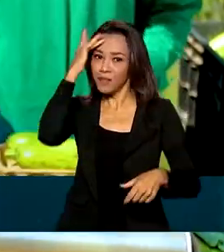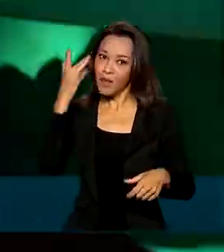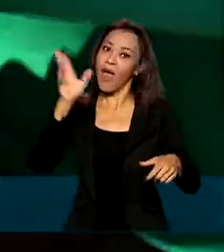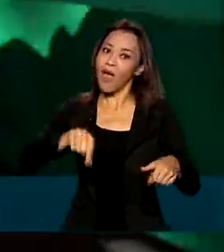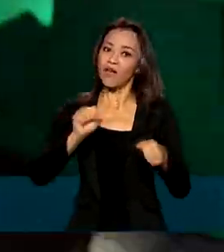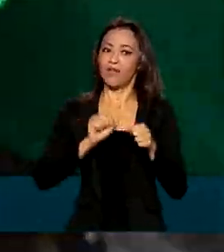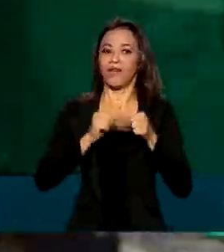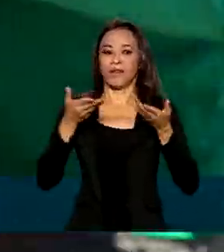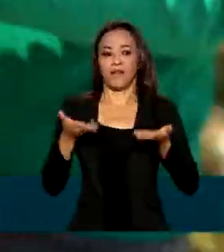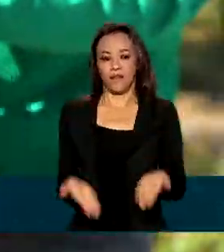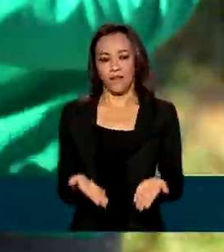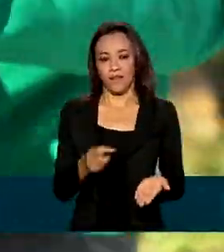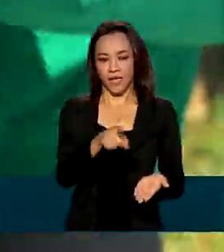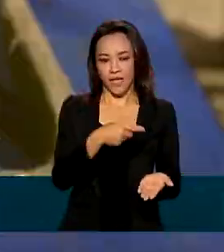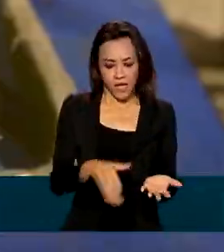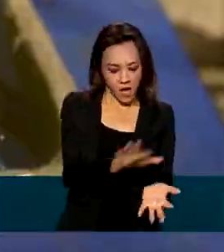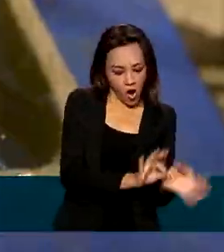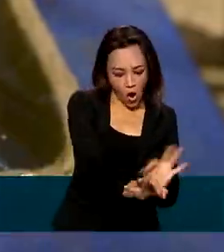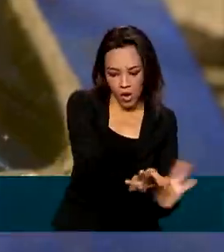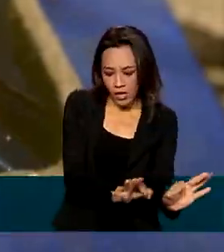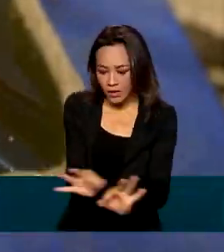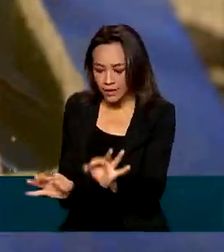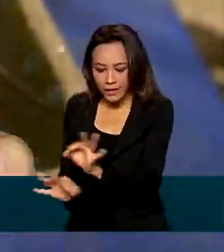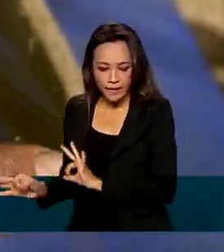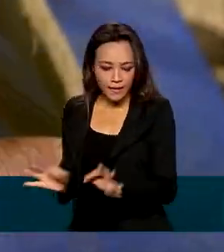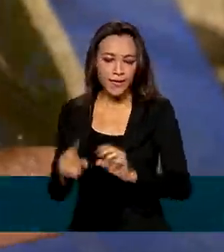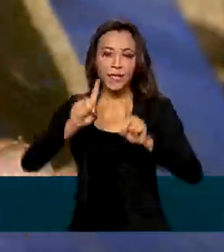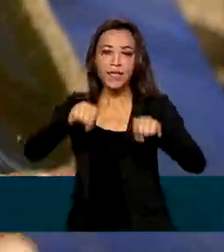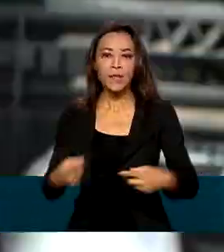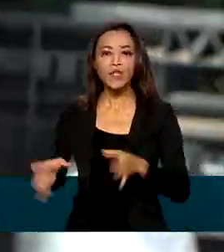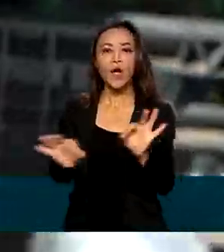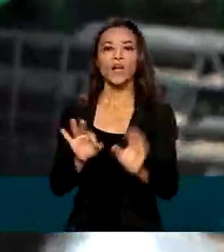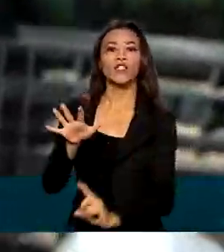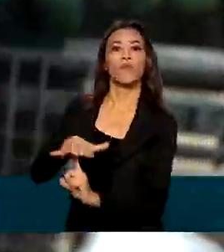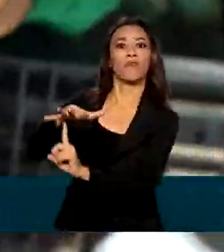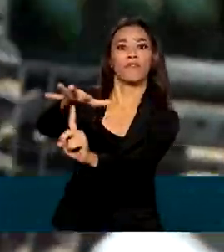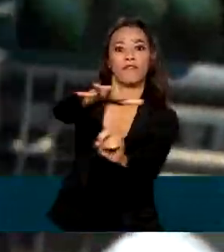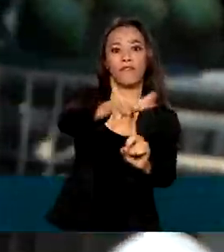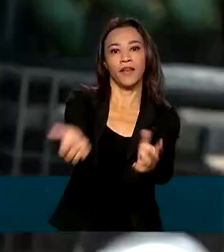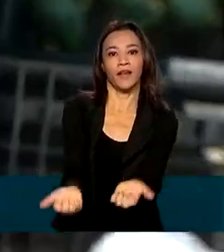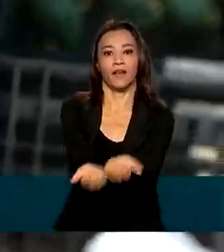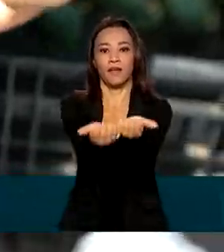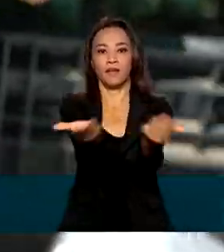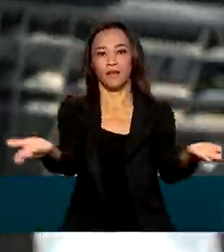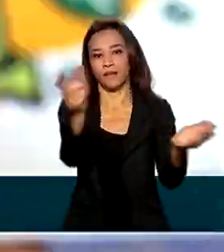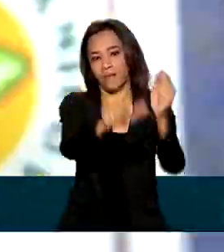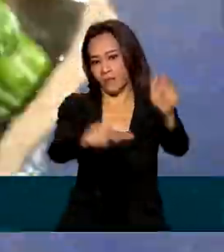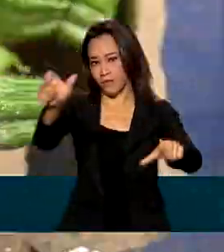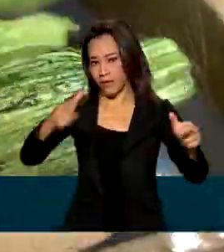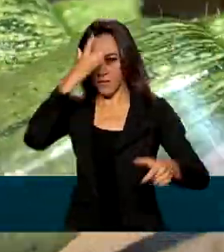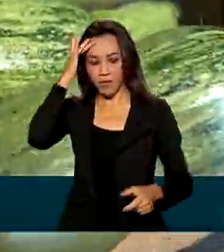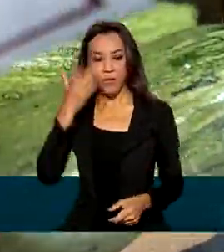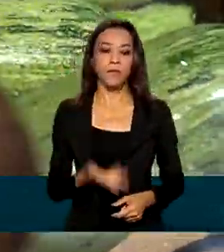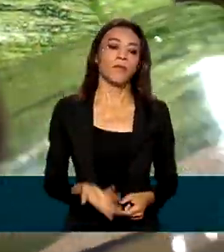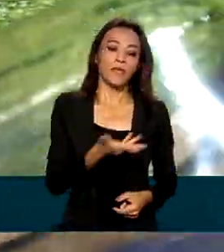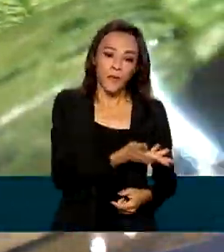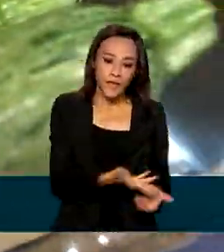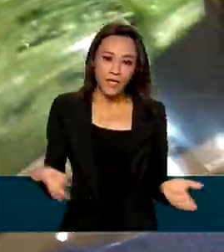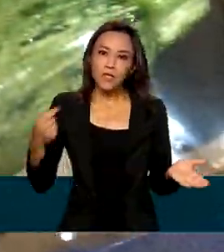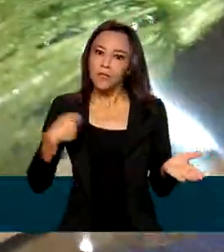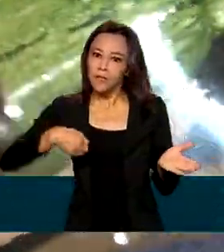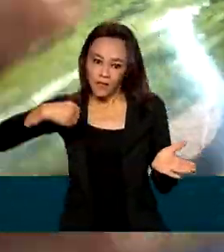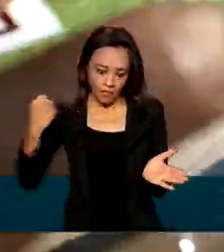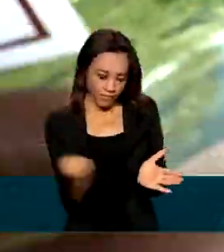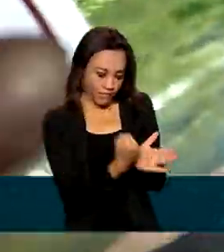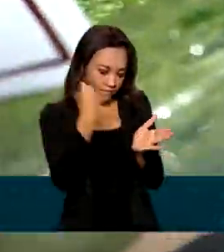por aqui. Produz, embala, promove feiras e entrega aos clientes. Um produto orgânico precisa ser